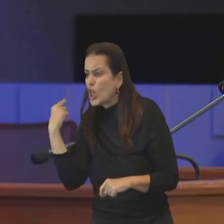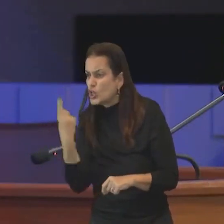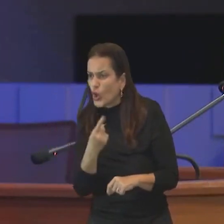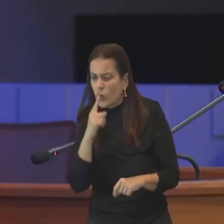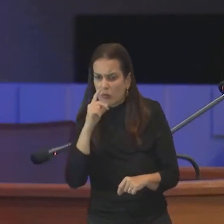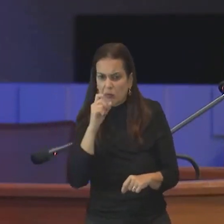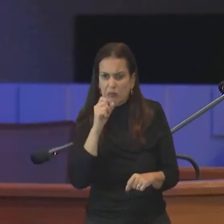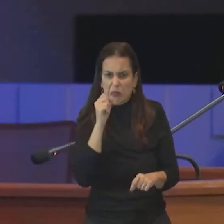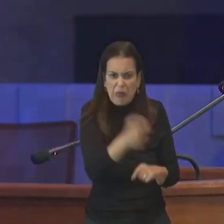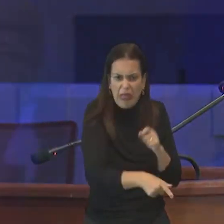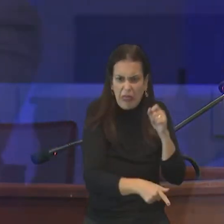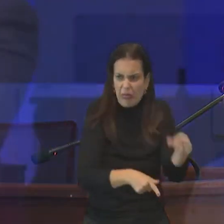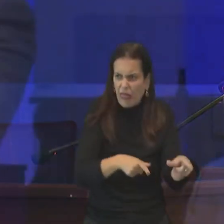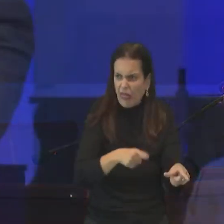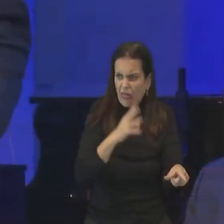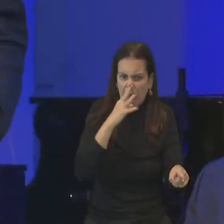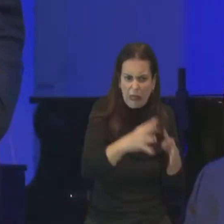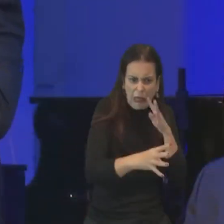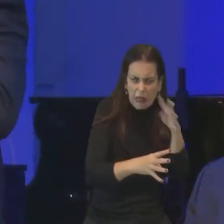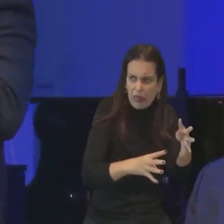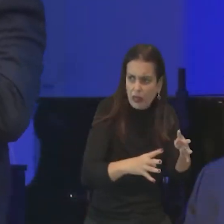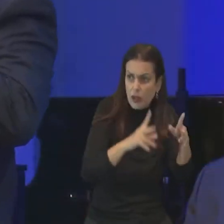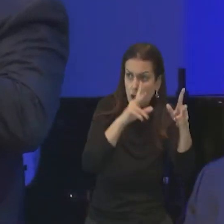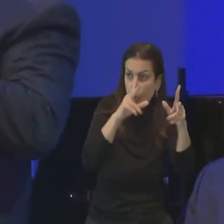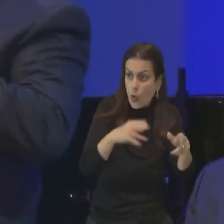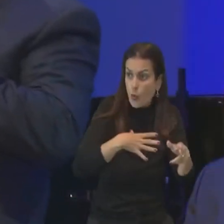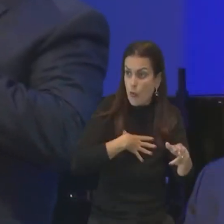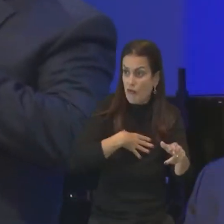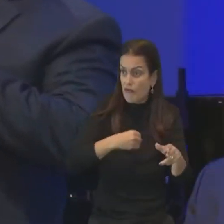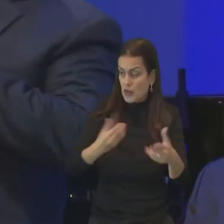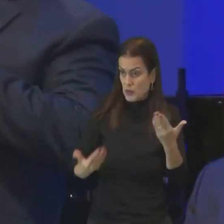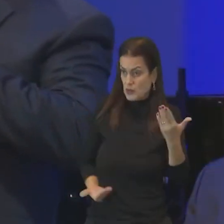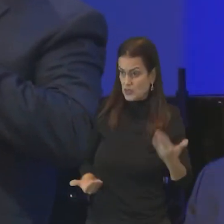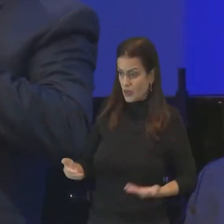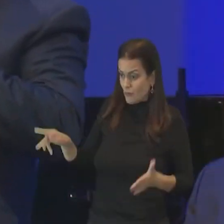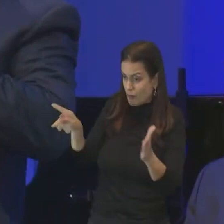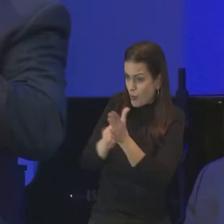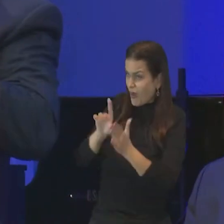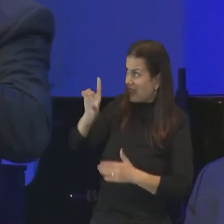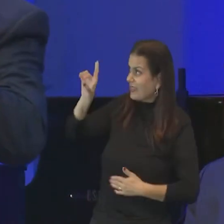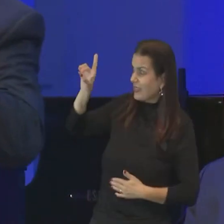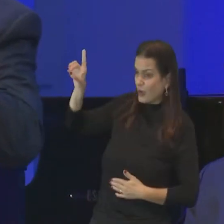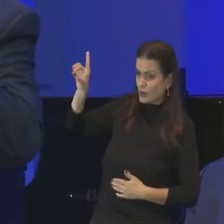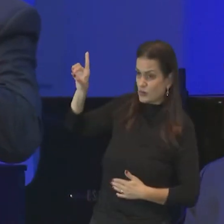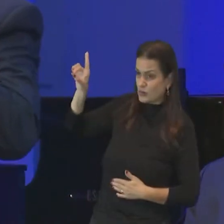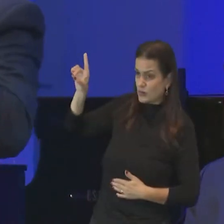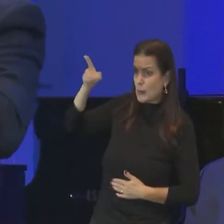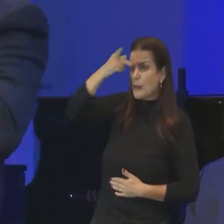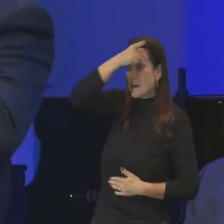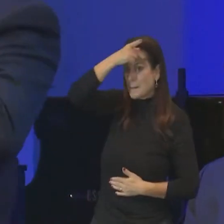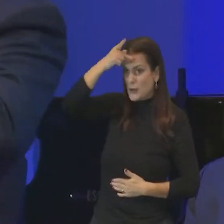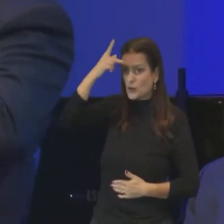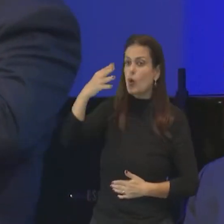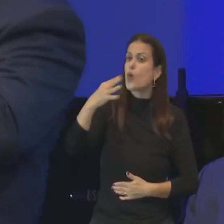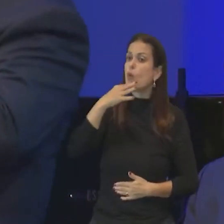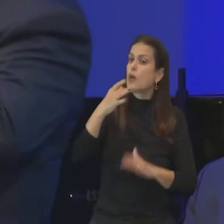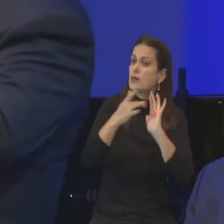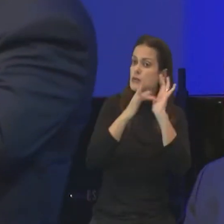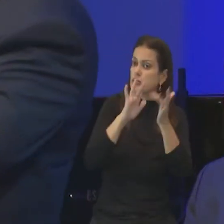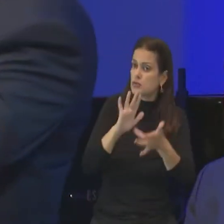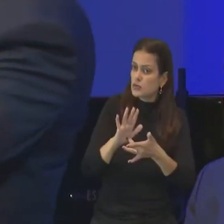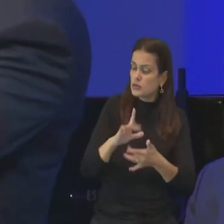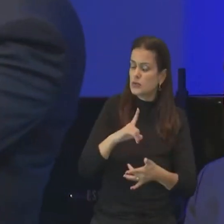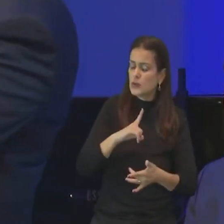Instrumentos como filhos de Deus, servos de Deus, aqueles que conhecem a Jesus e têm no